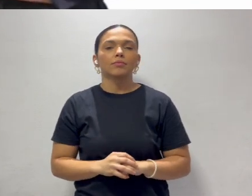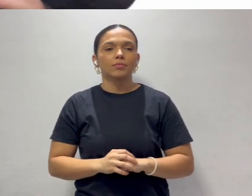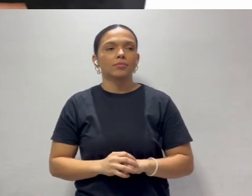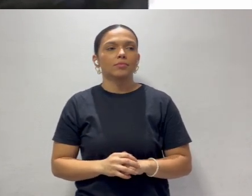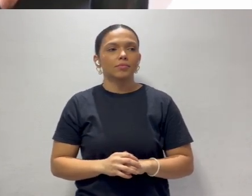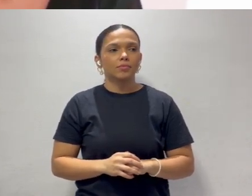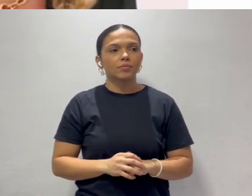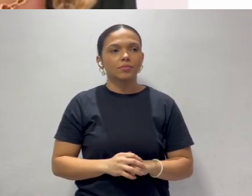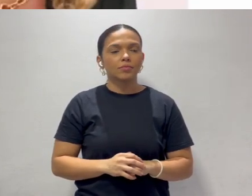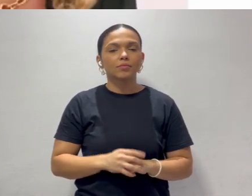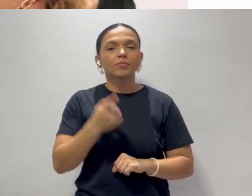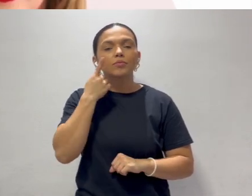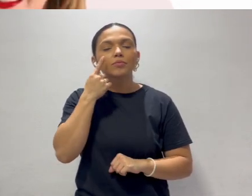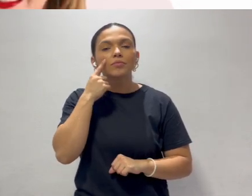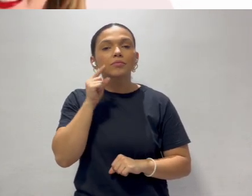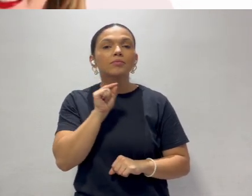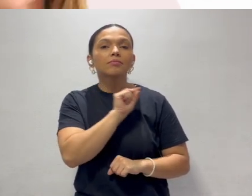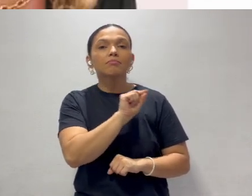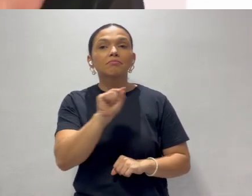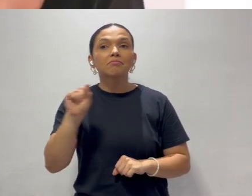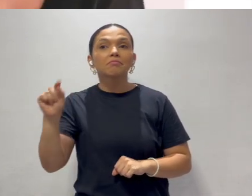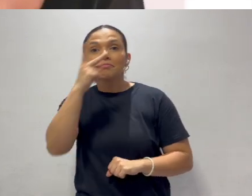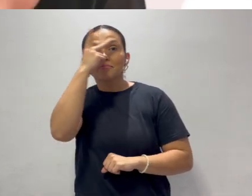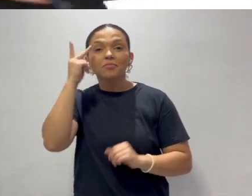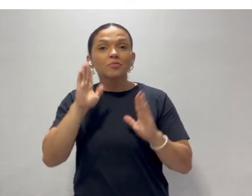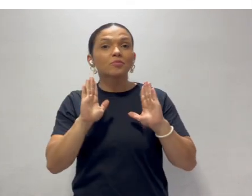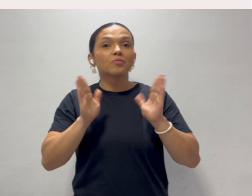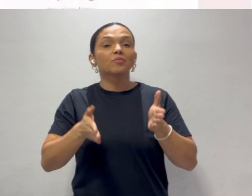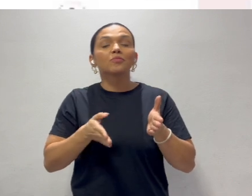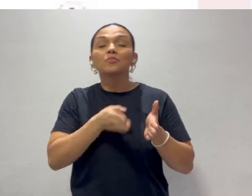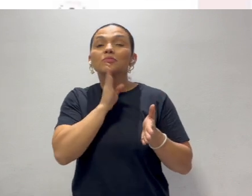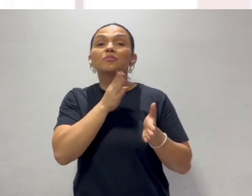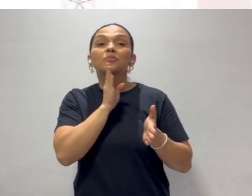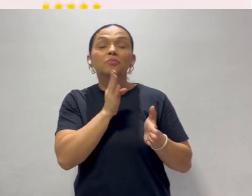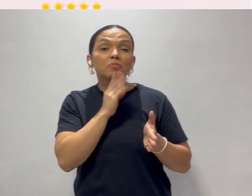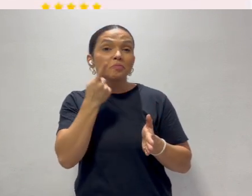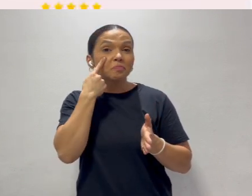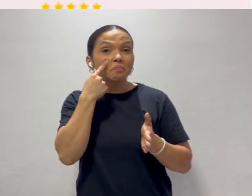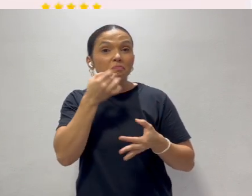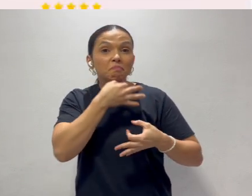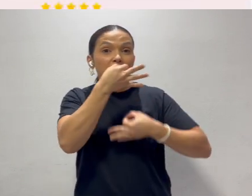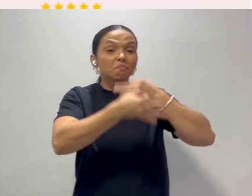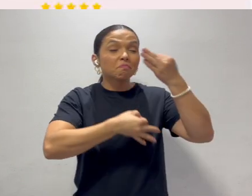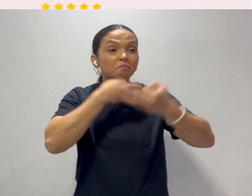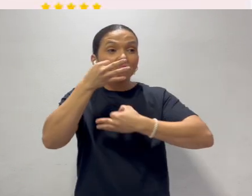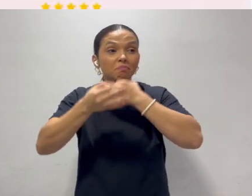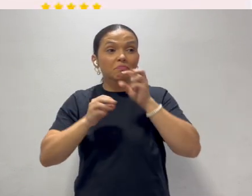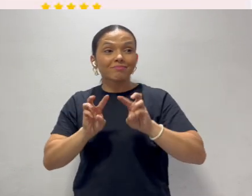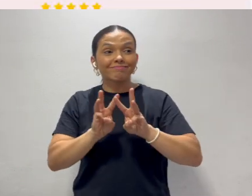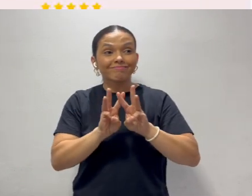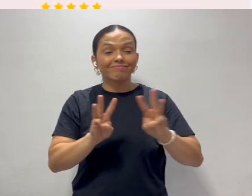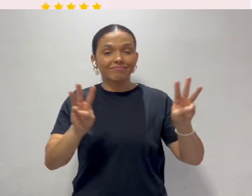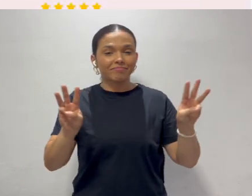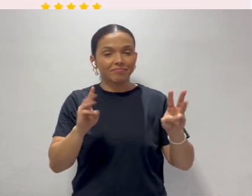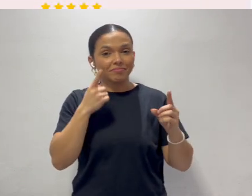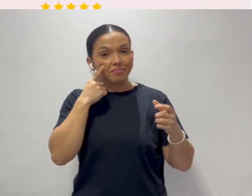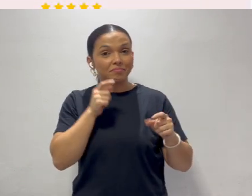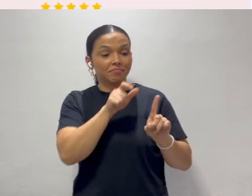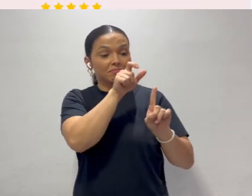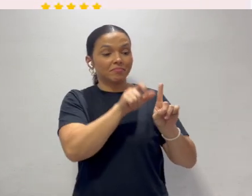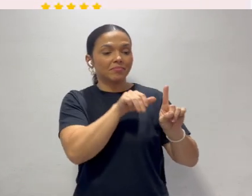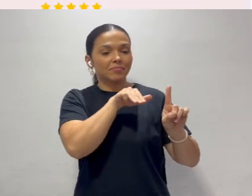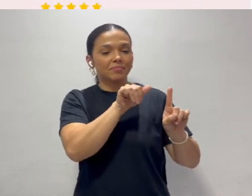Roland, dá uma paradinha aí na opinião de quem já conhece. Vamos destacar uma opinião aí, vai. Vamos colocar